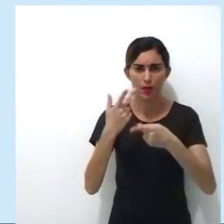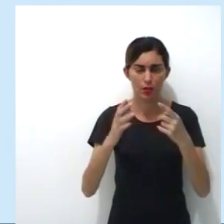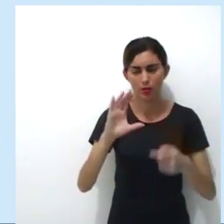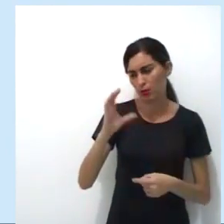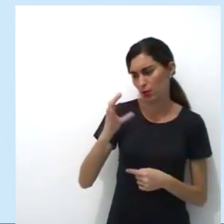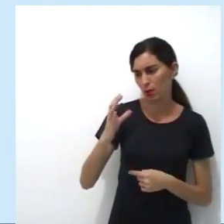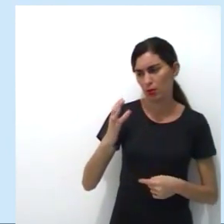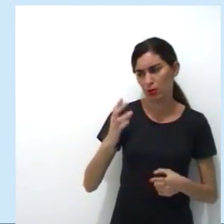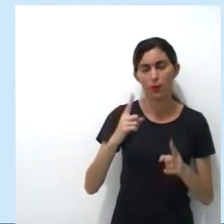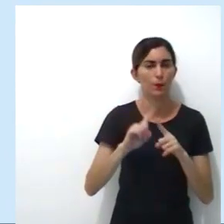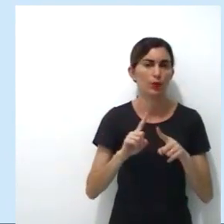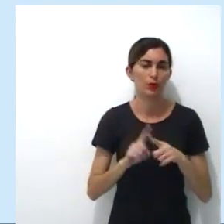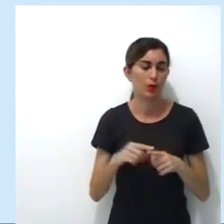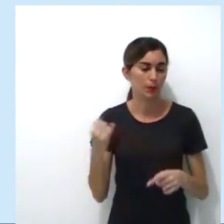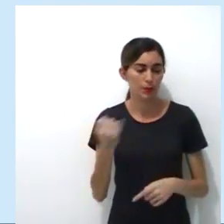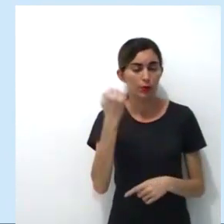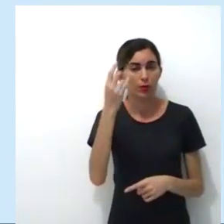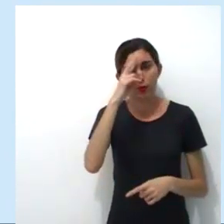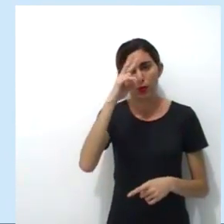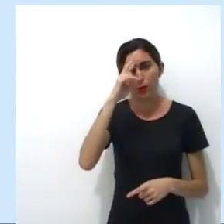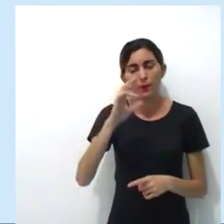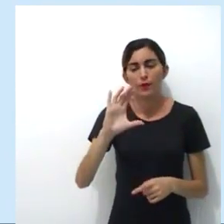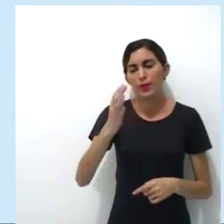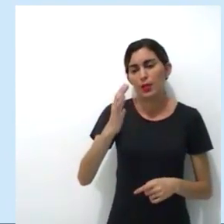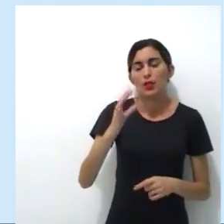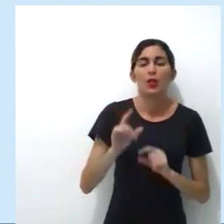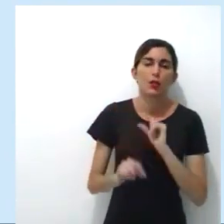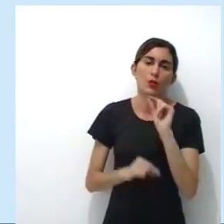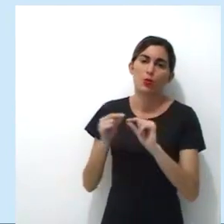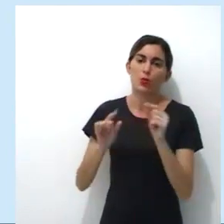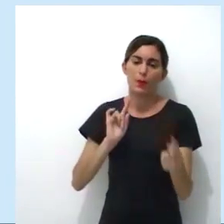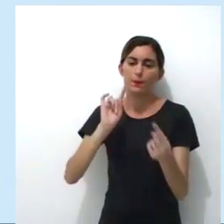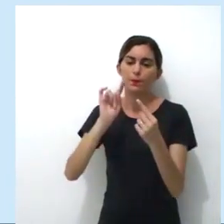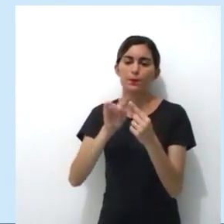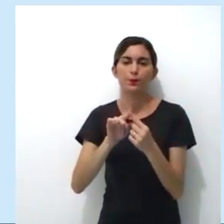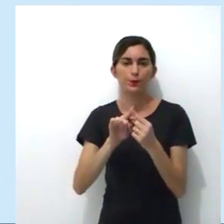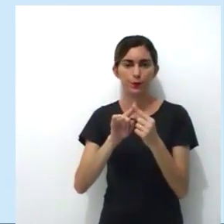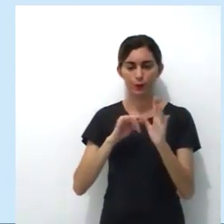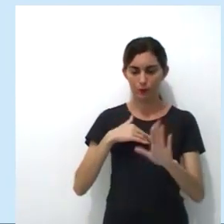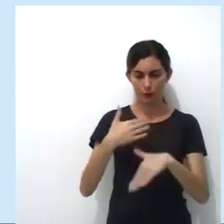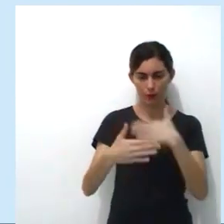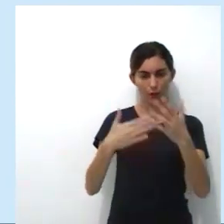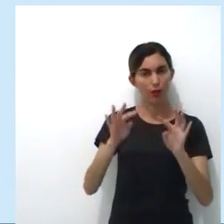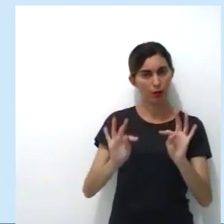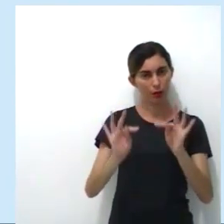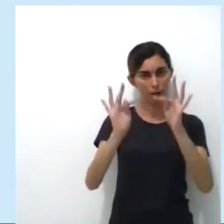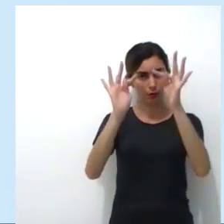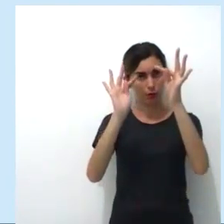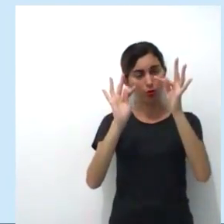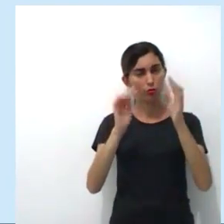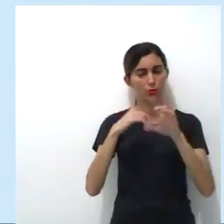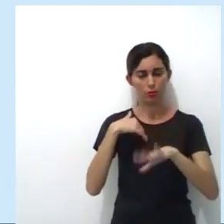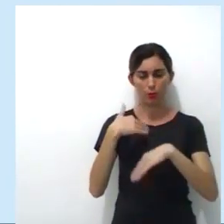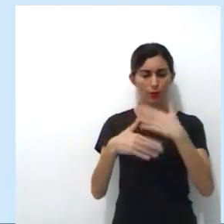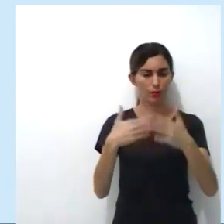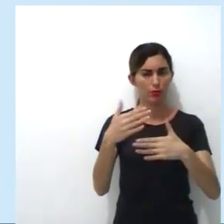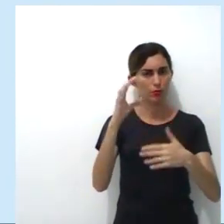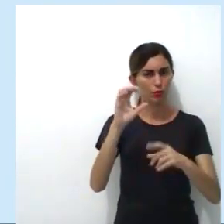da convecção no interior da geladeira. Bom, e aí eu trouxe para vocês um pouco sobre